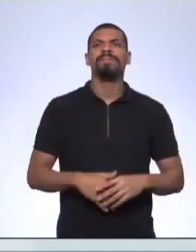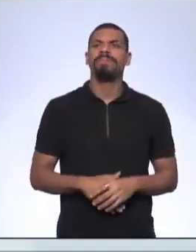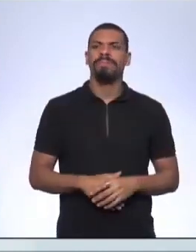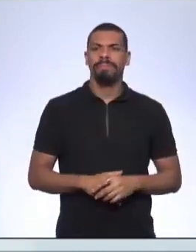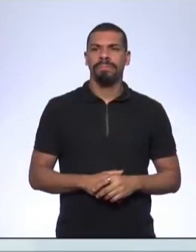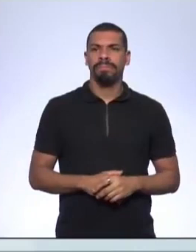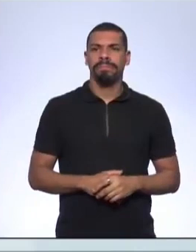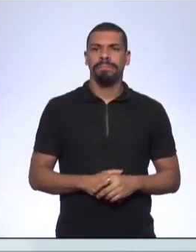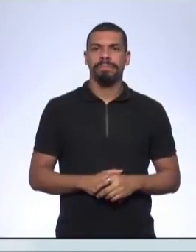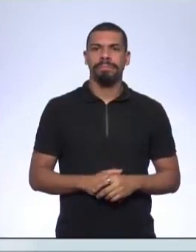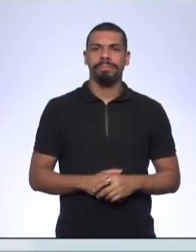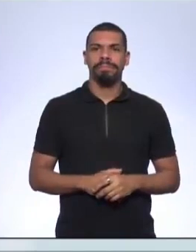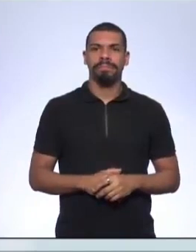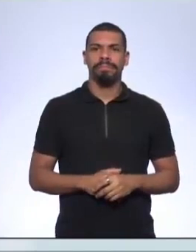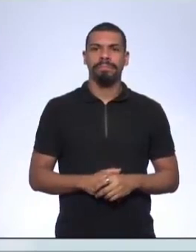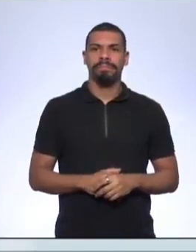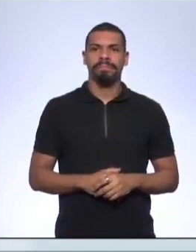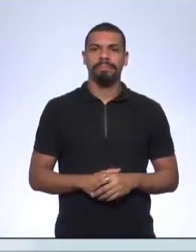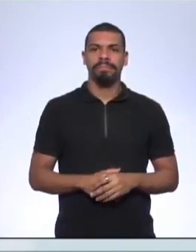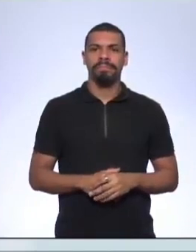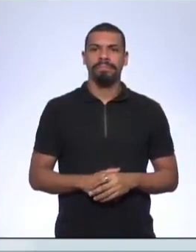Tá legal?